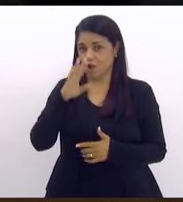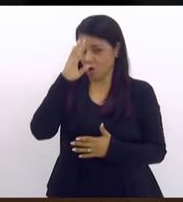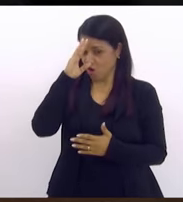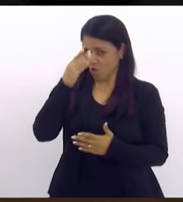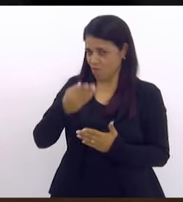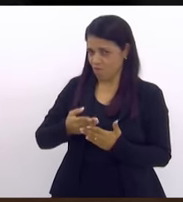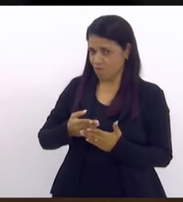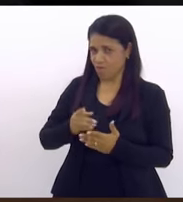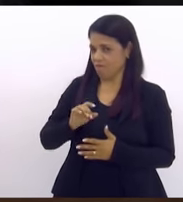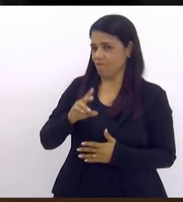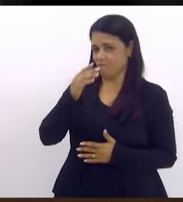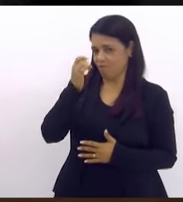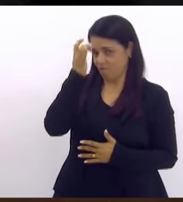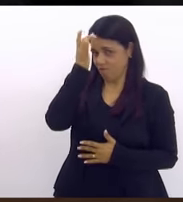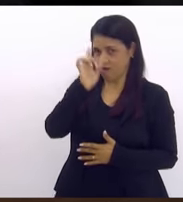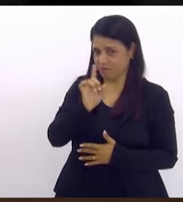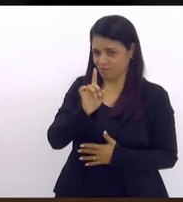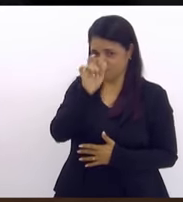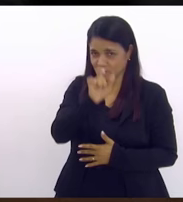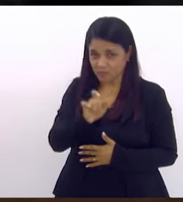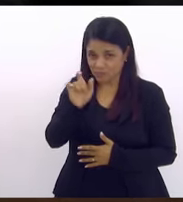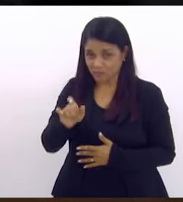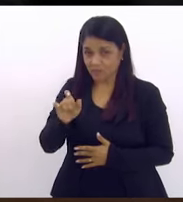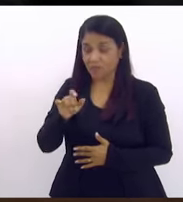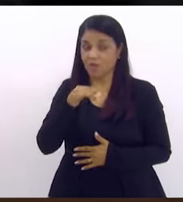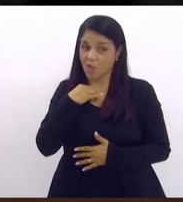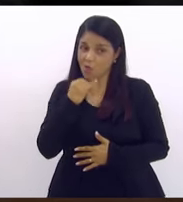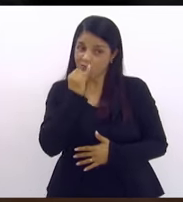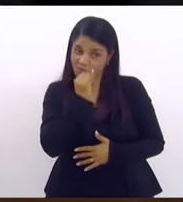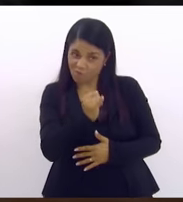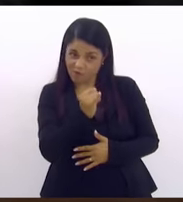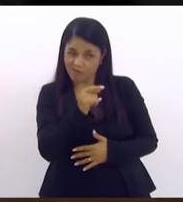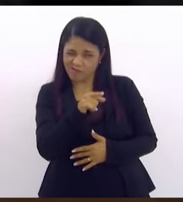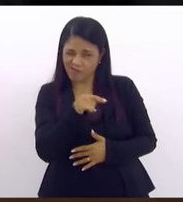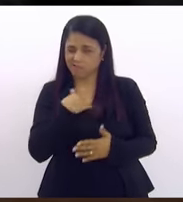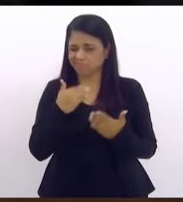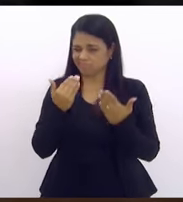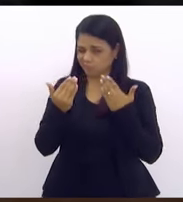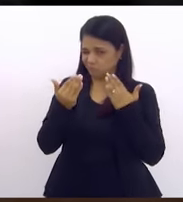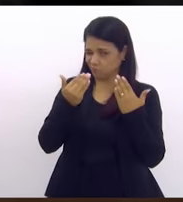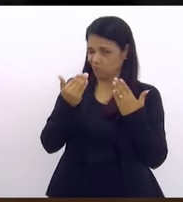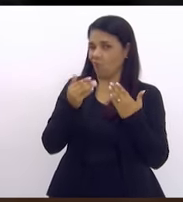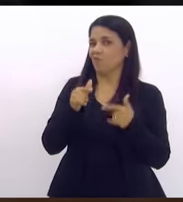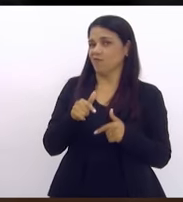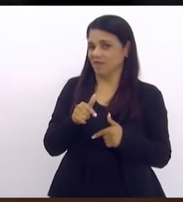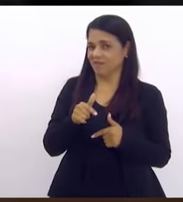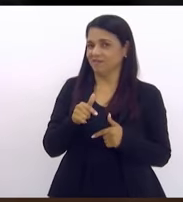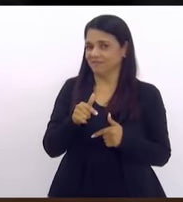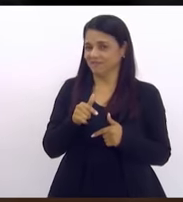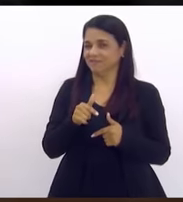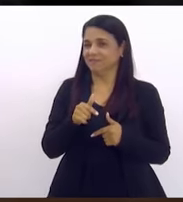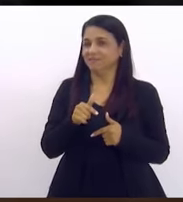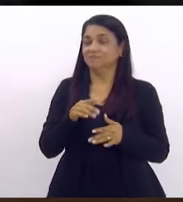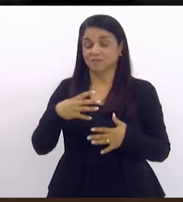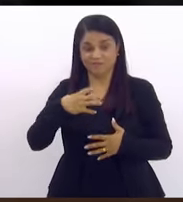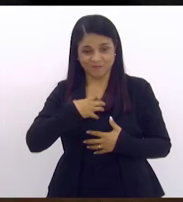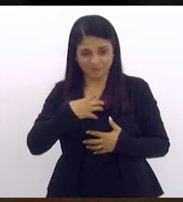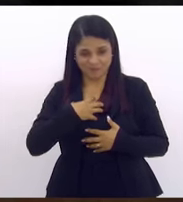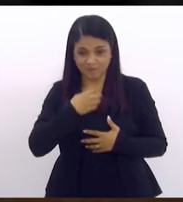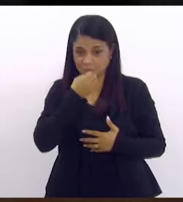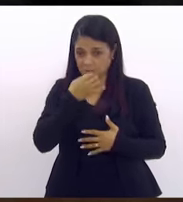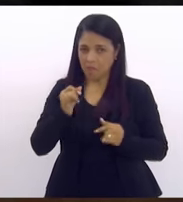facilmente Eu poderia até arriscar dizer que ele é um pouco desconfiado mas quando se sente